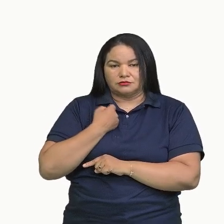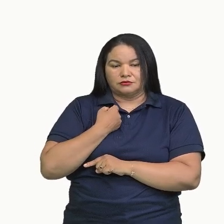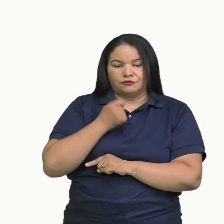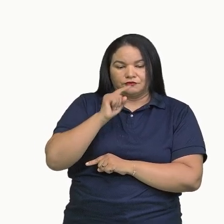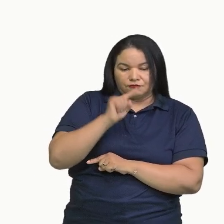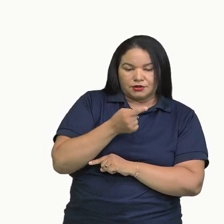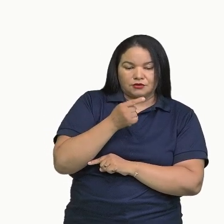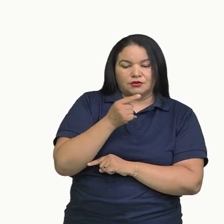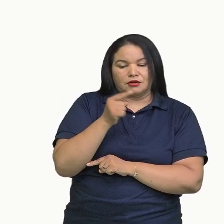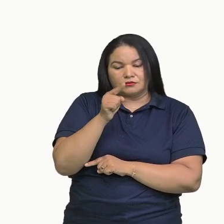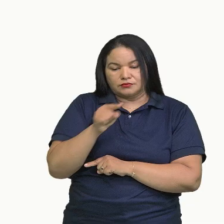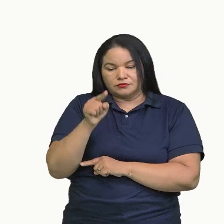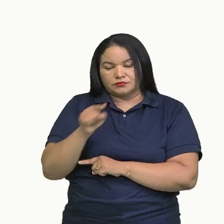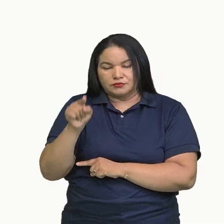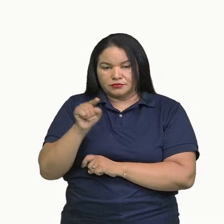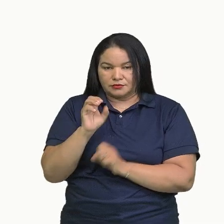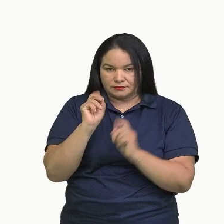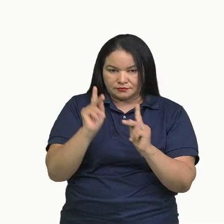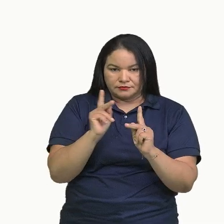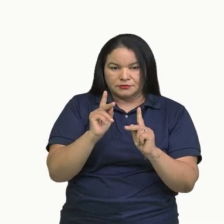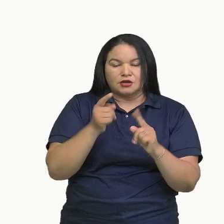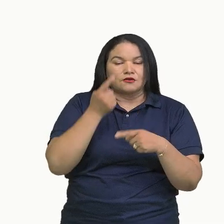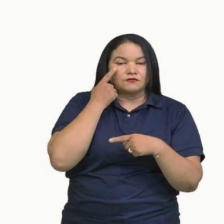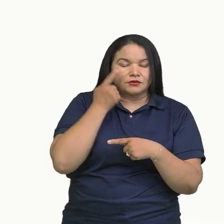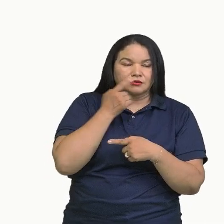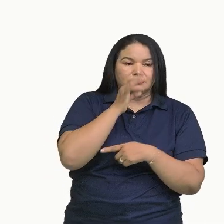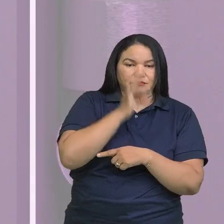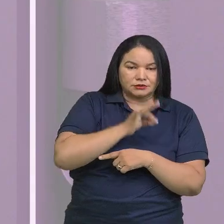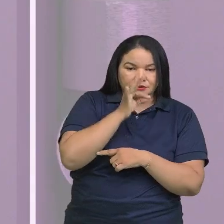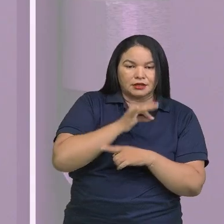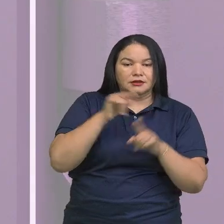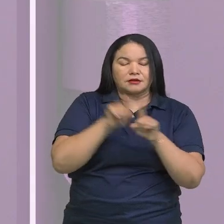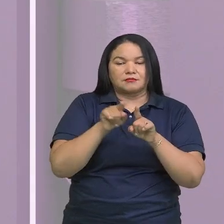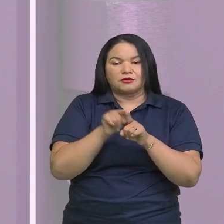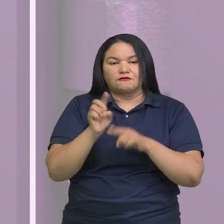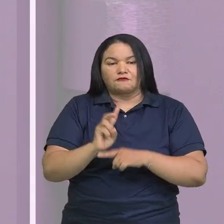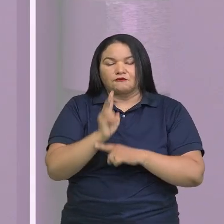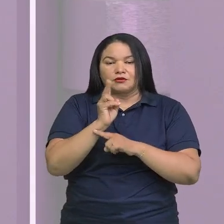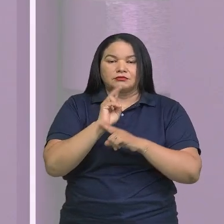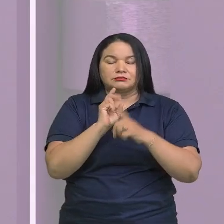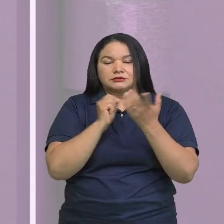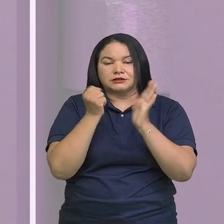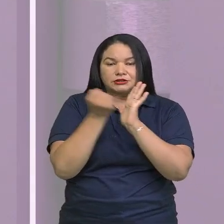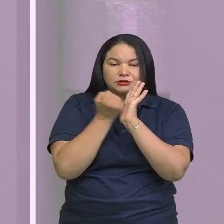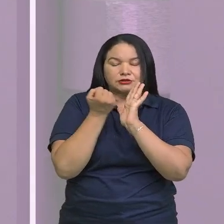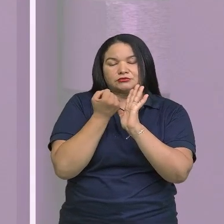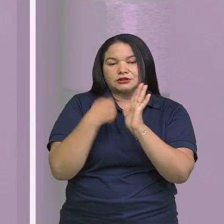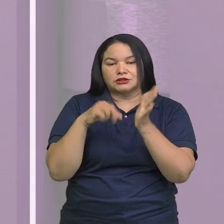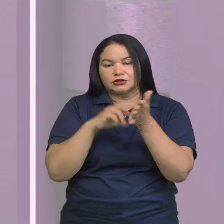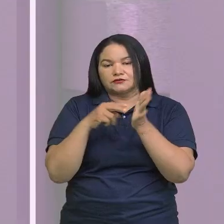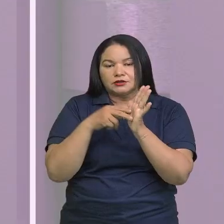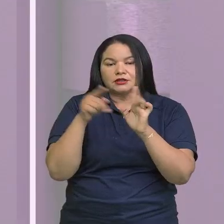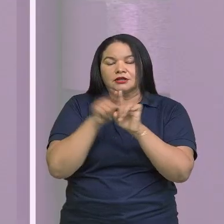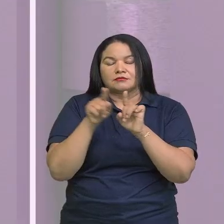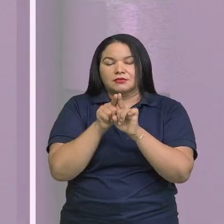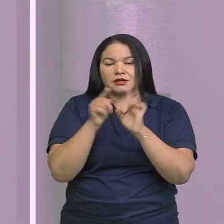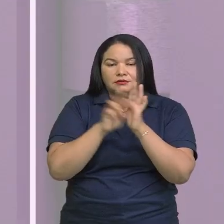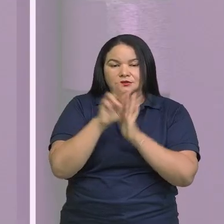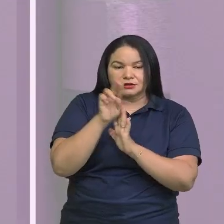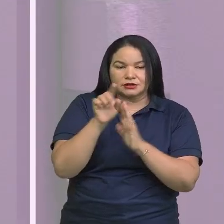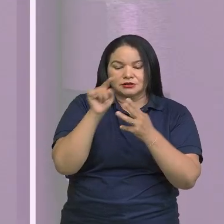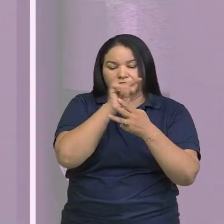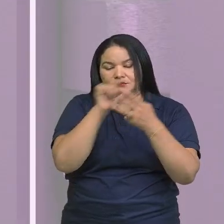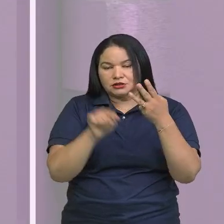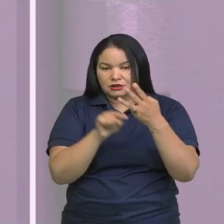aí o que é porcentagem, vimos aí o que significa esse símbolo e vimos também as 3 representações. Tudo bem?